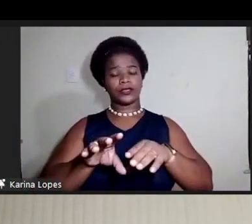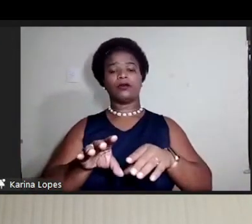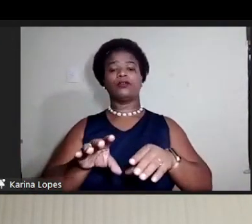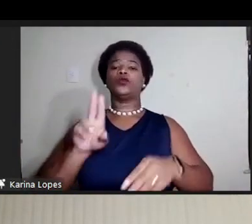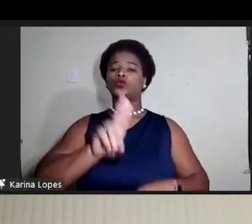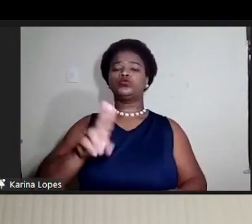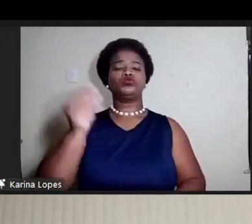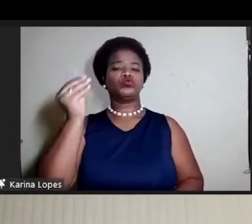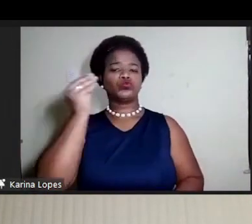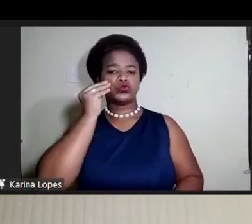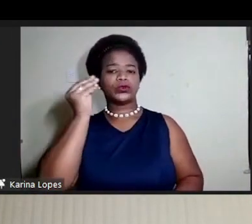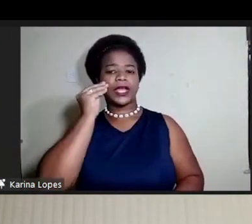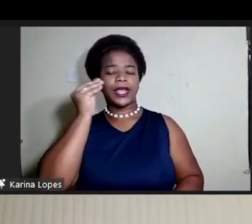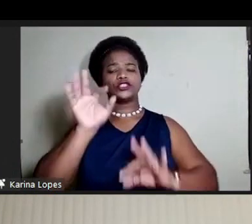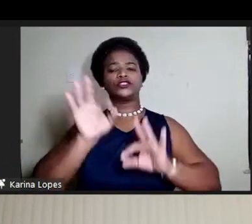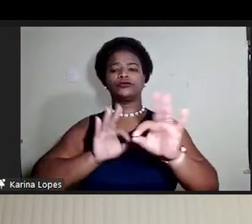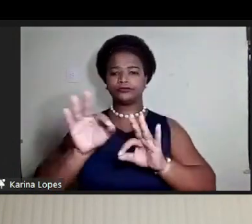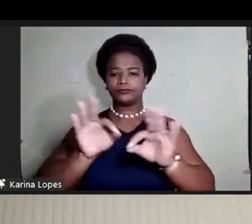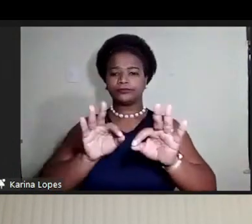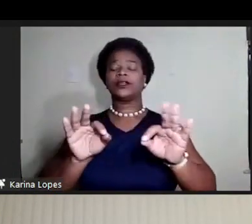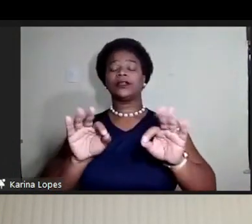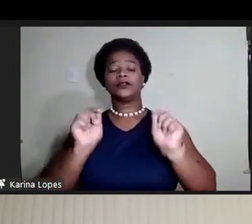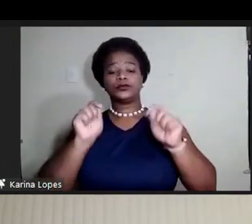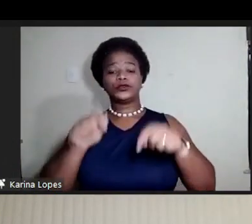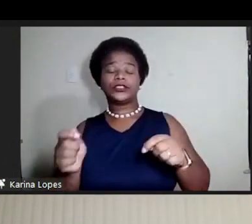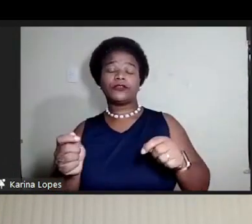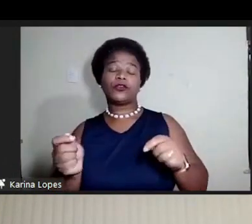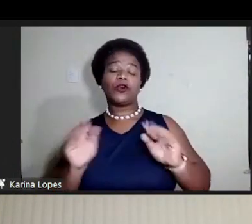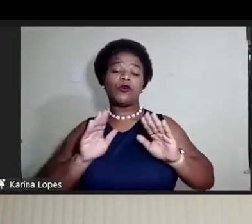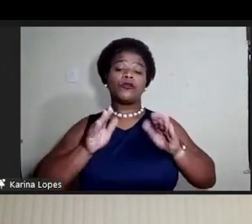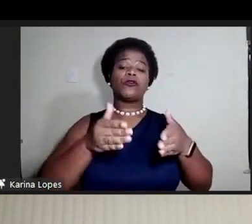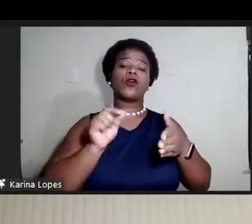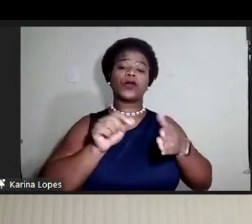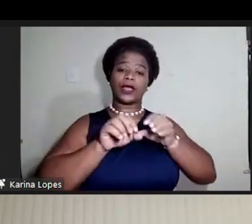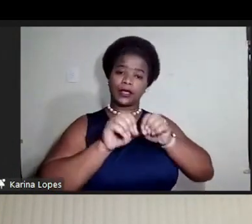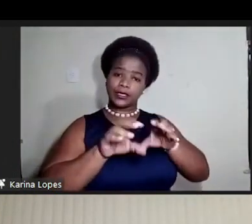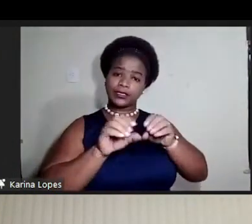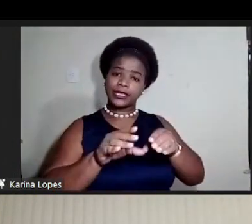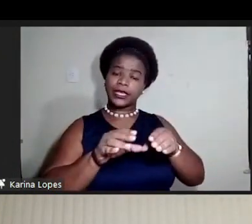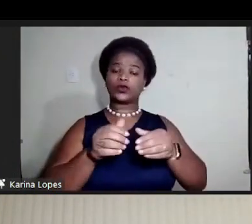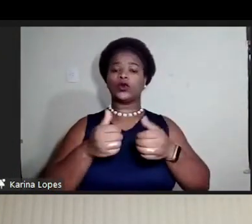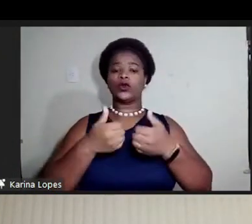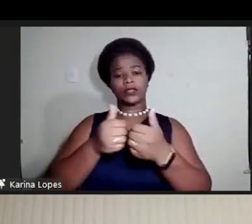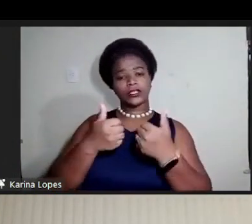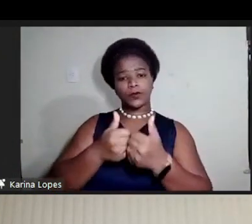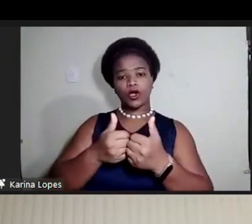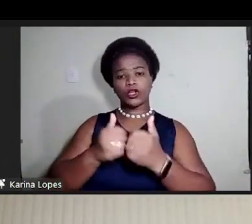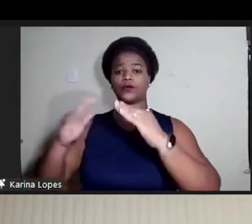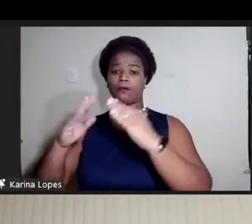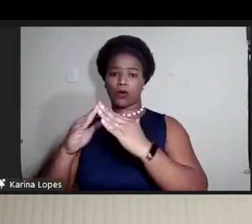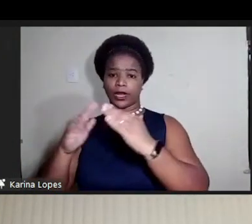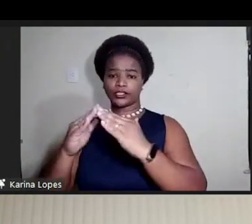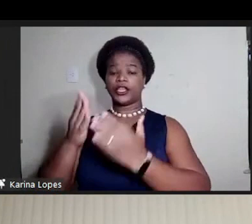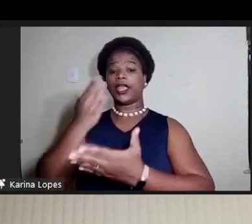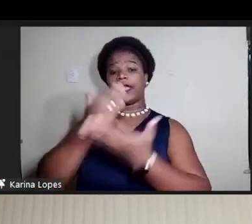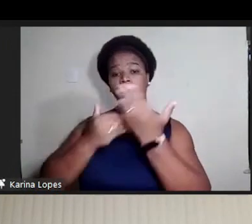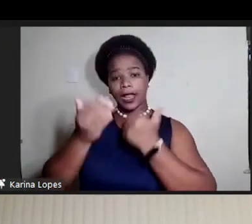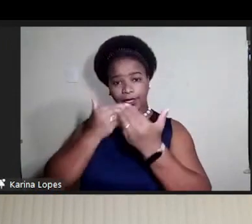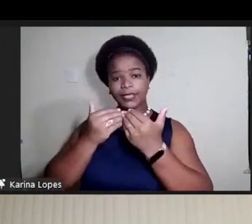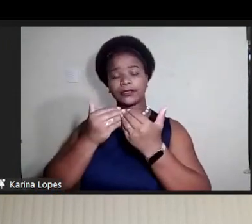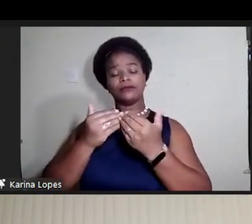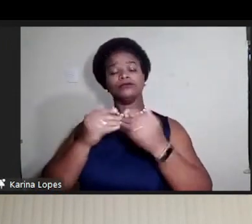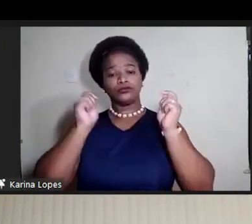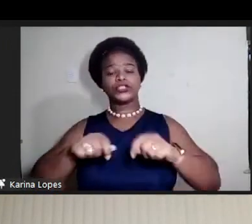robusta que remetam ao ensino, transporte, moradia e alimentação, perseguindo a formação de profissionais